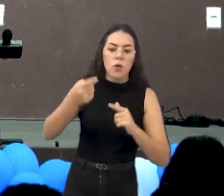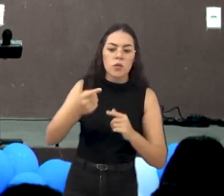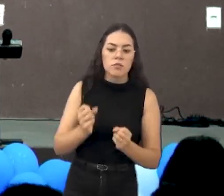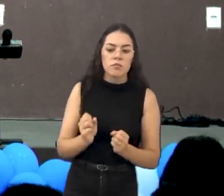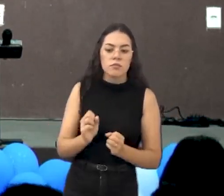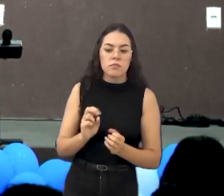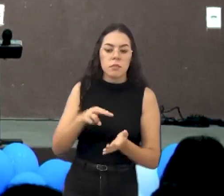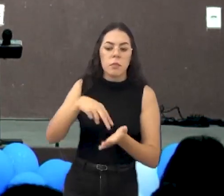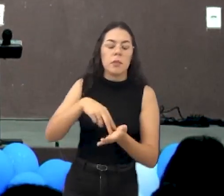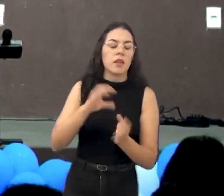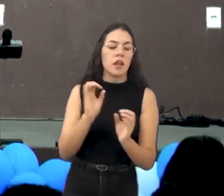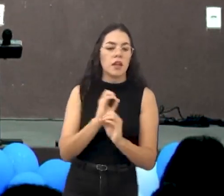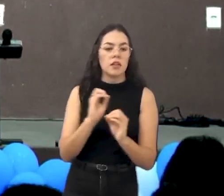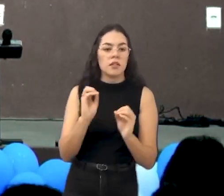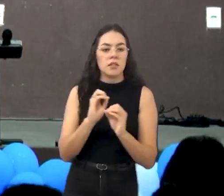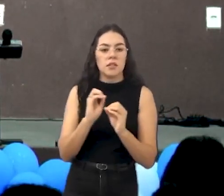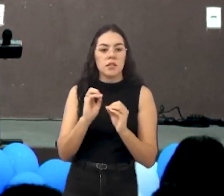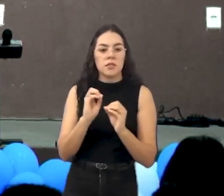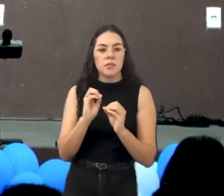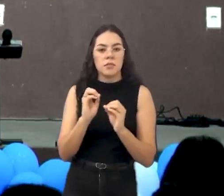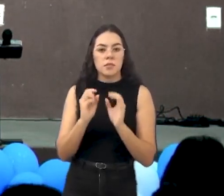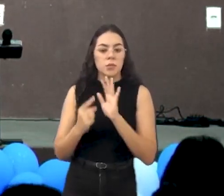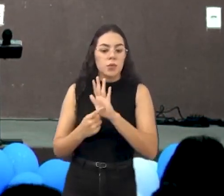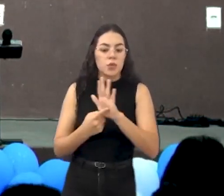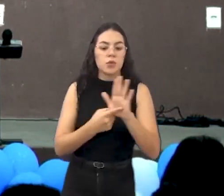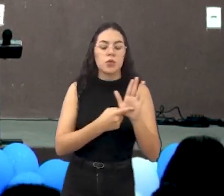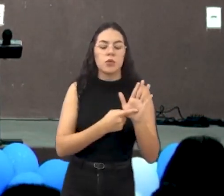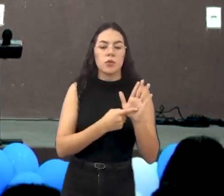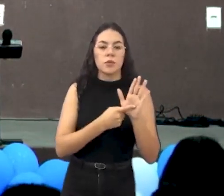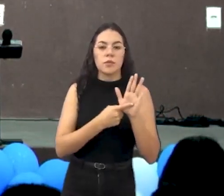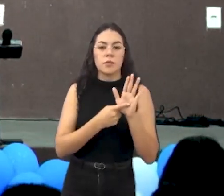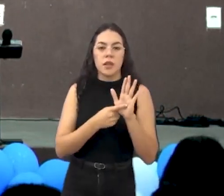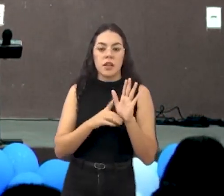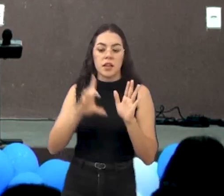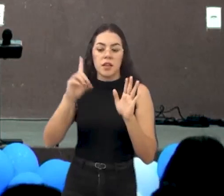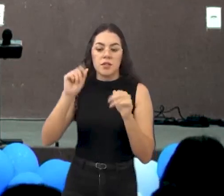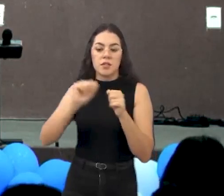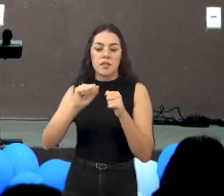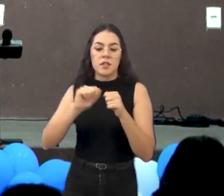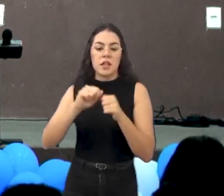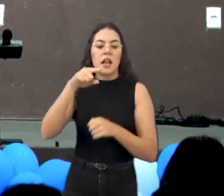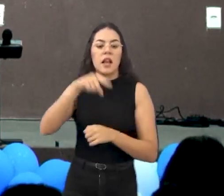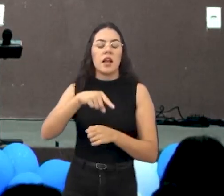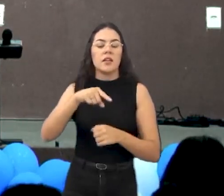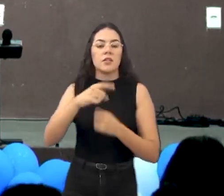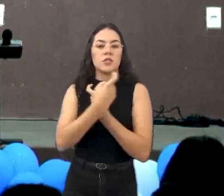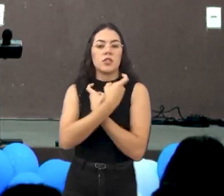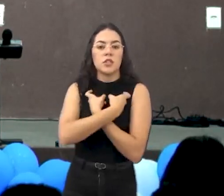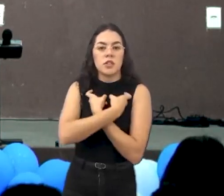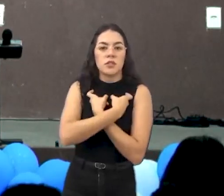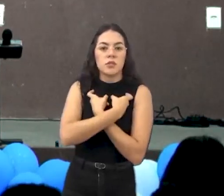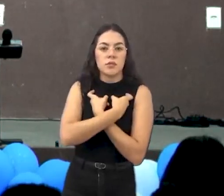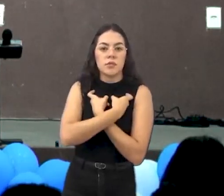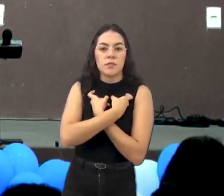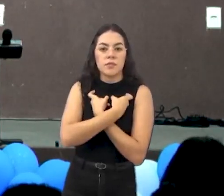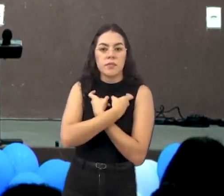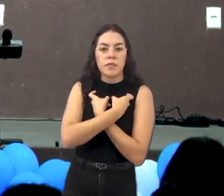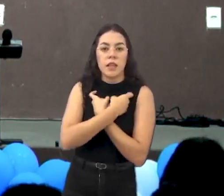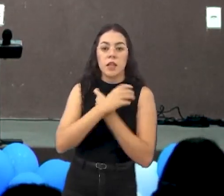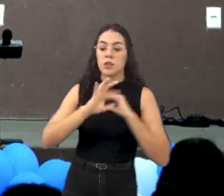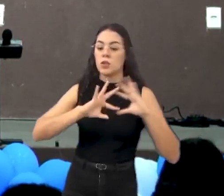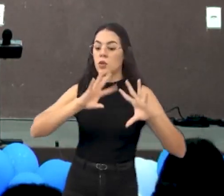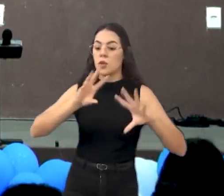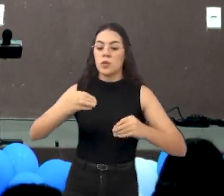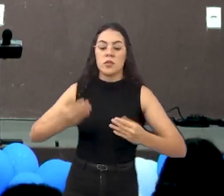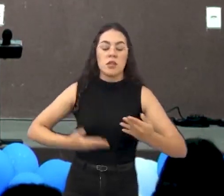nem semelhante em todos os sinais e maravilhas que o Senhor o enviou para fazer na terra do Egito, a Faraó, e a todos os seus servos, e a